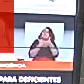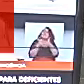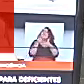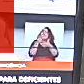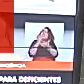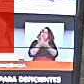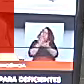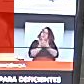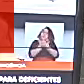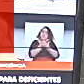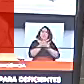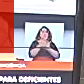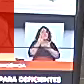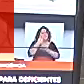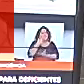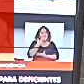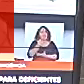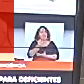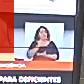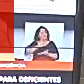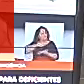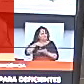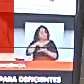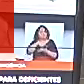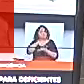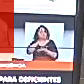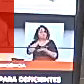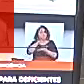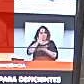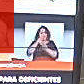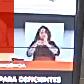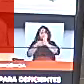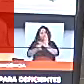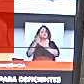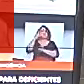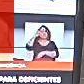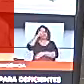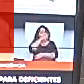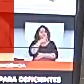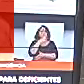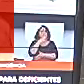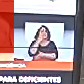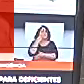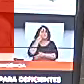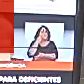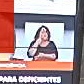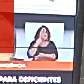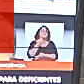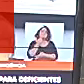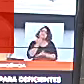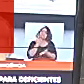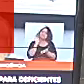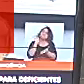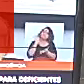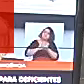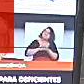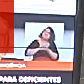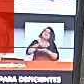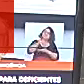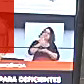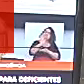por elas, né? Mostrando essa dificuldade, a gente vendo isso uma realidade. Eu só não cumprimentei o restante da